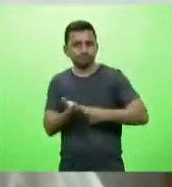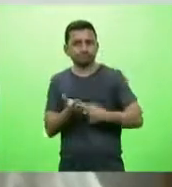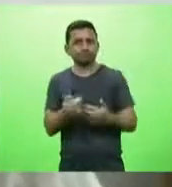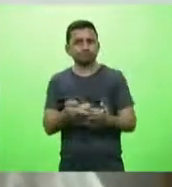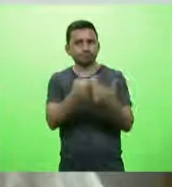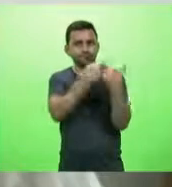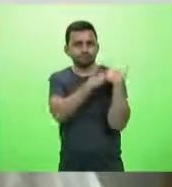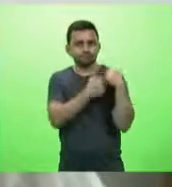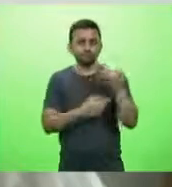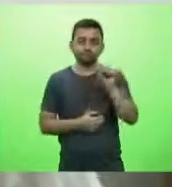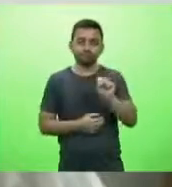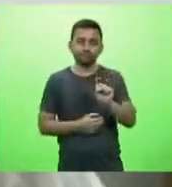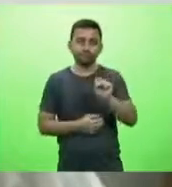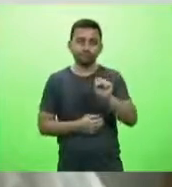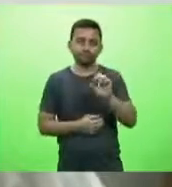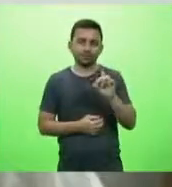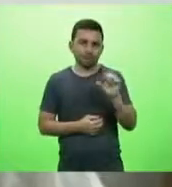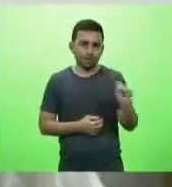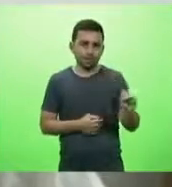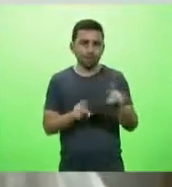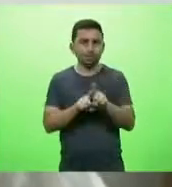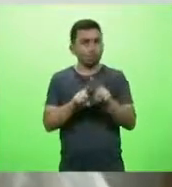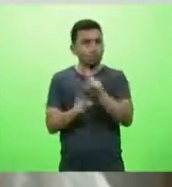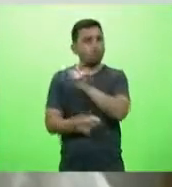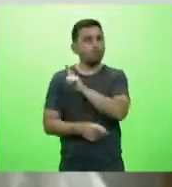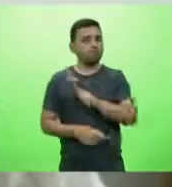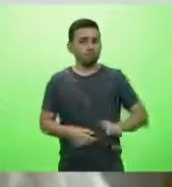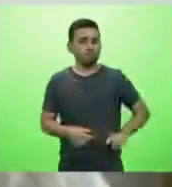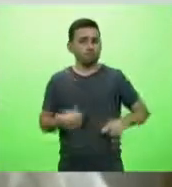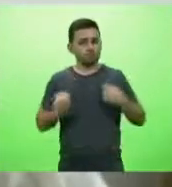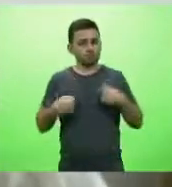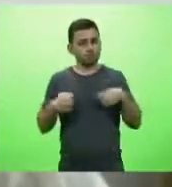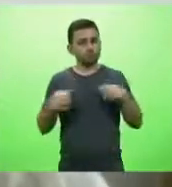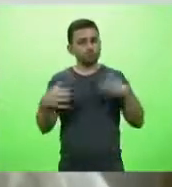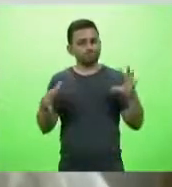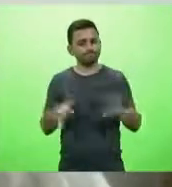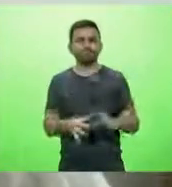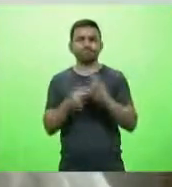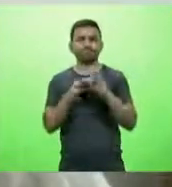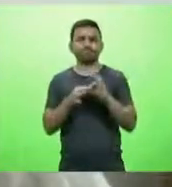da SDS como também do governo do Estado. Ouvimos